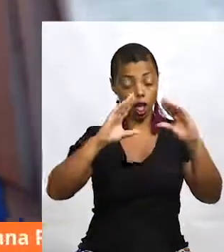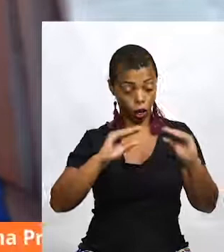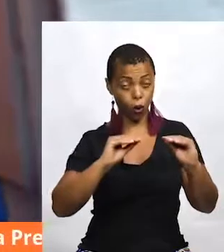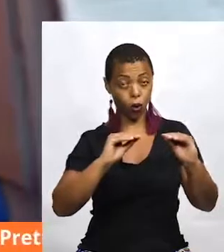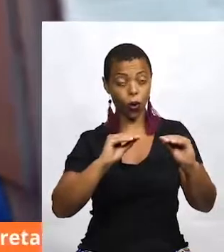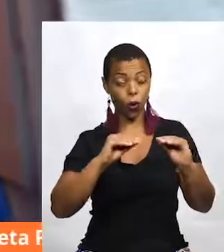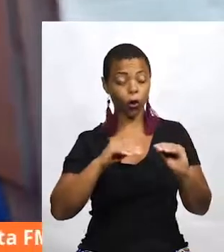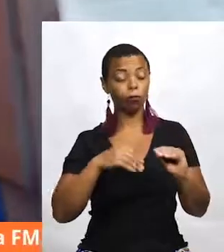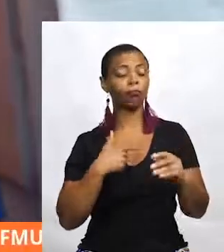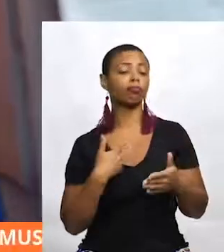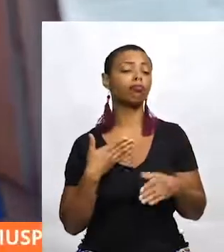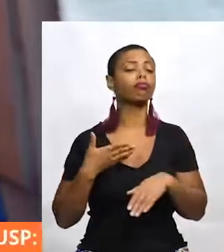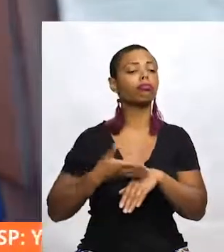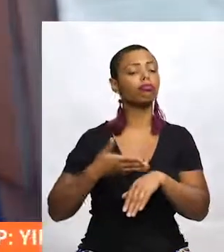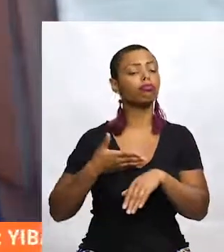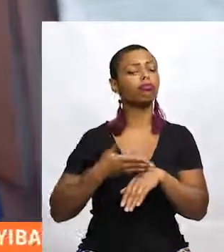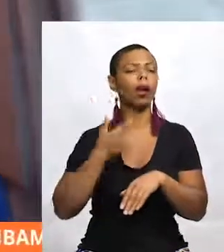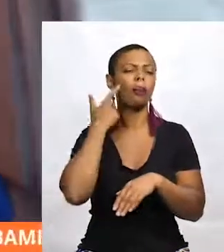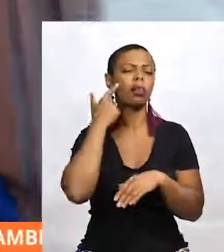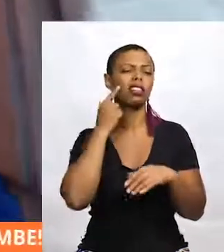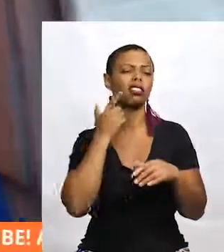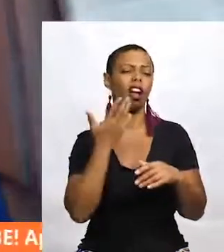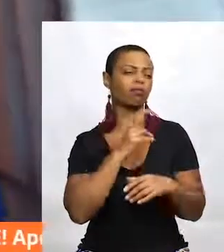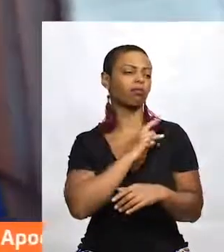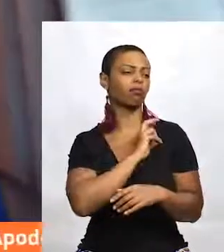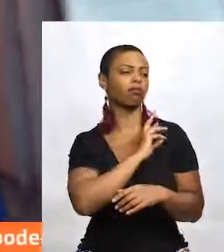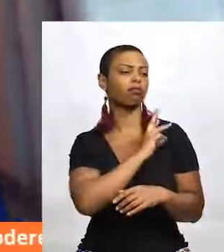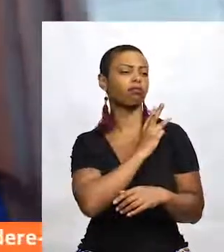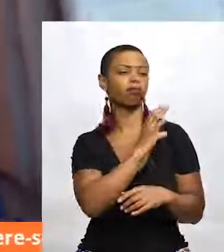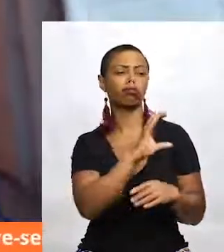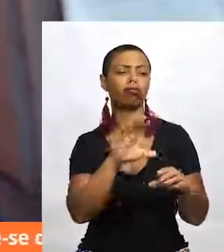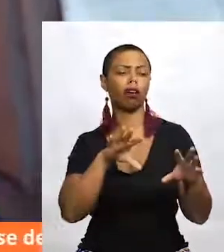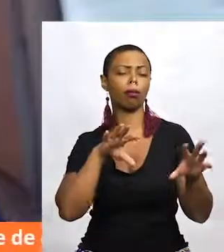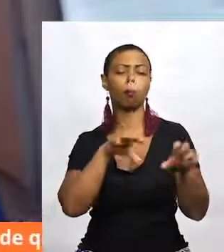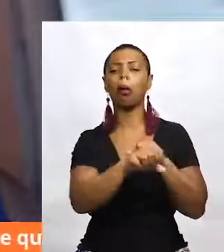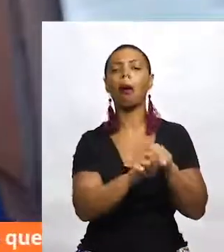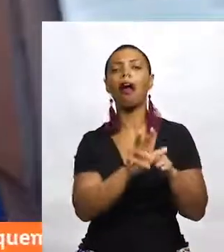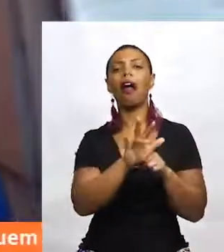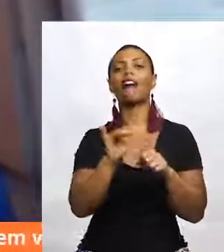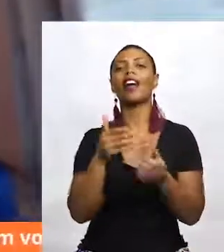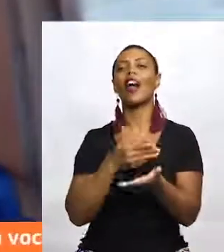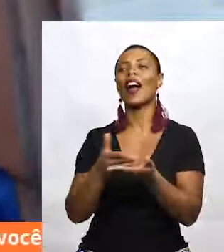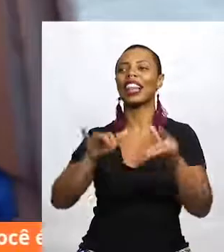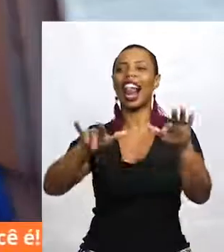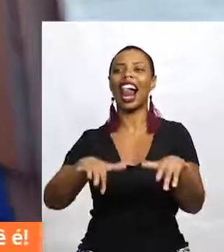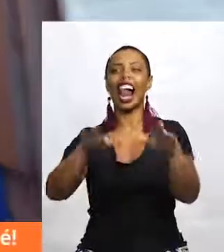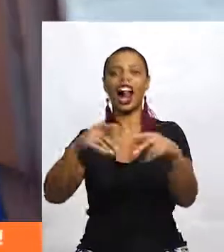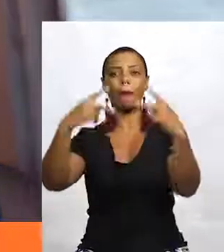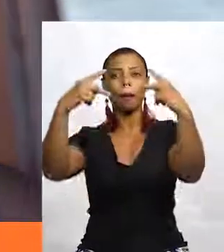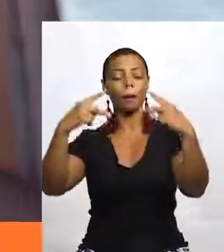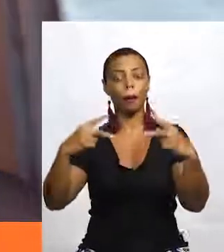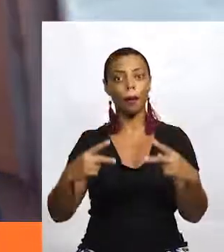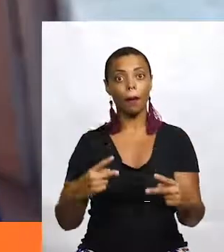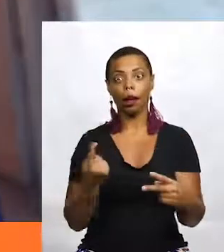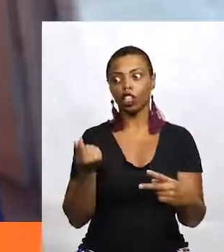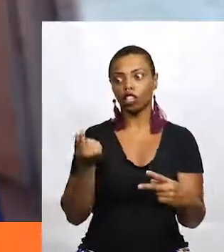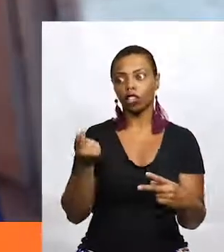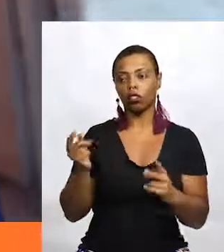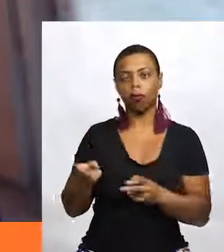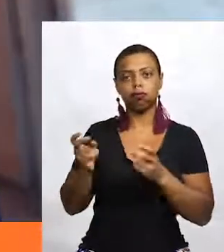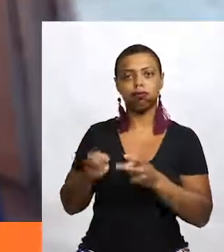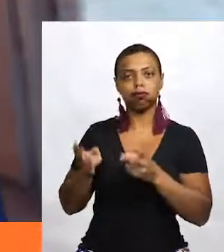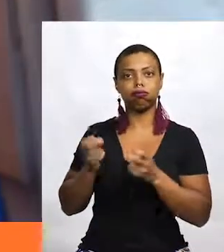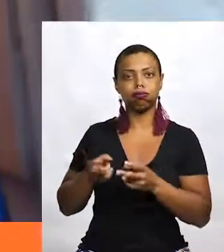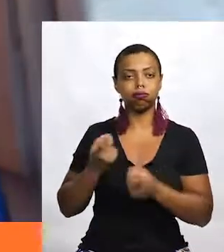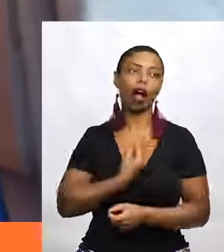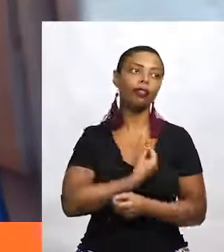e achei que fosse terminar o colégio e começar a programar computadores e ficar rica, né? Ou pelo menos ganhar algum dinheiro para sair das condições em que a